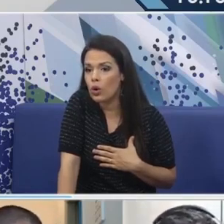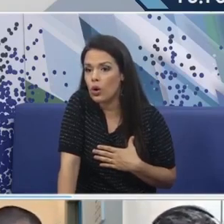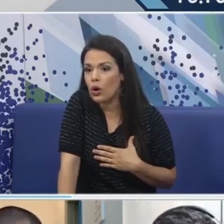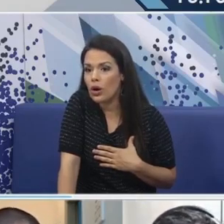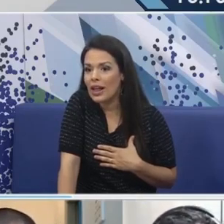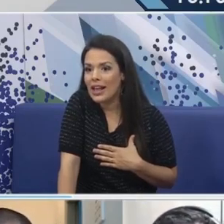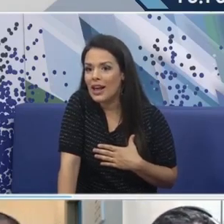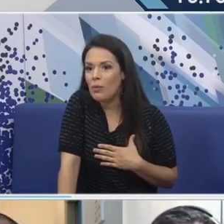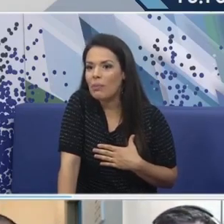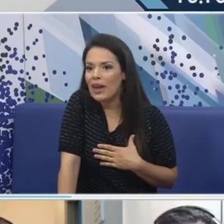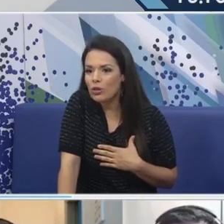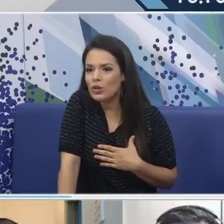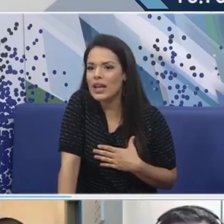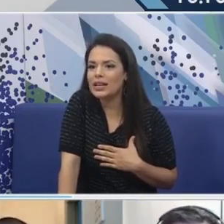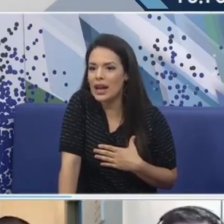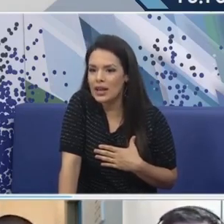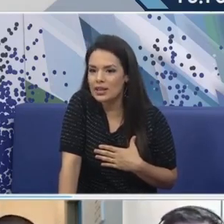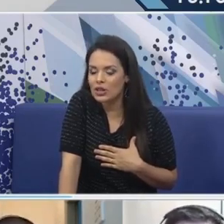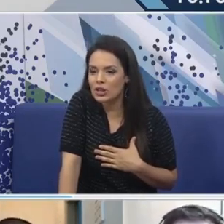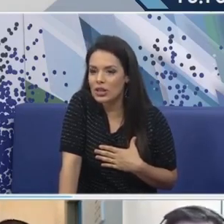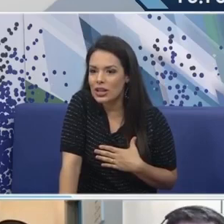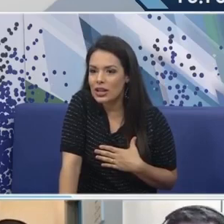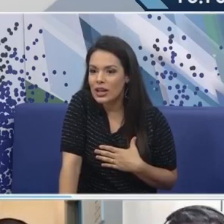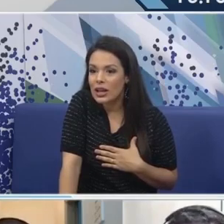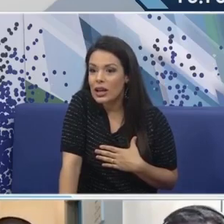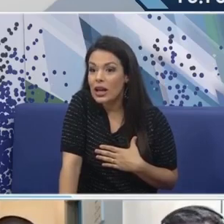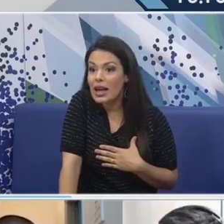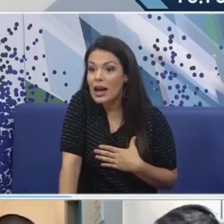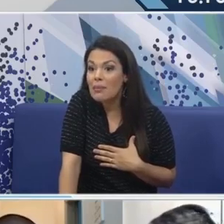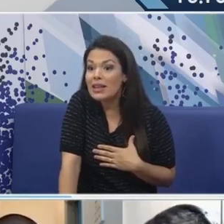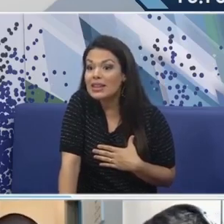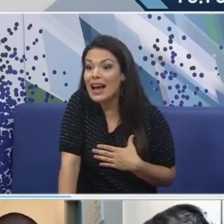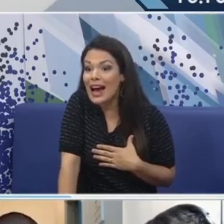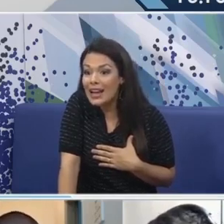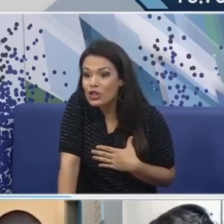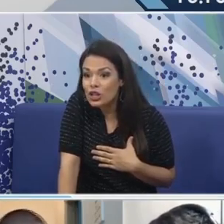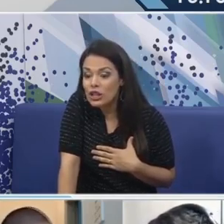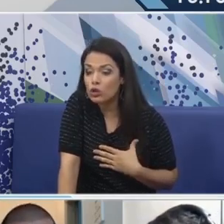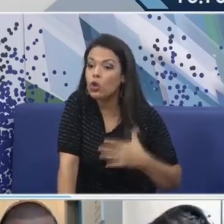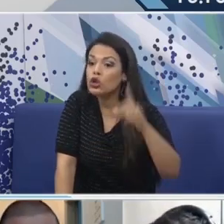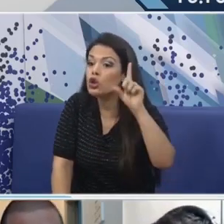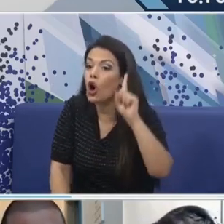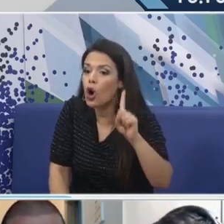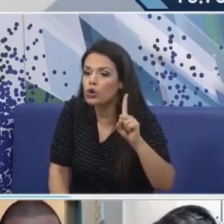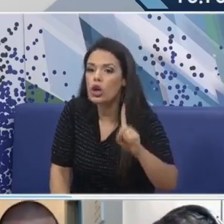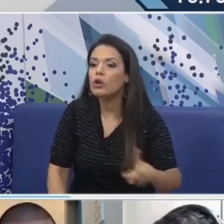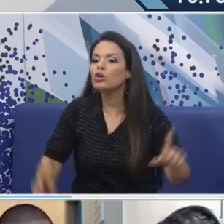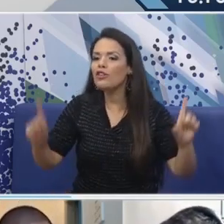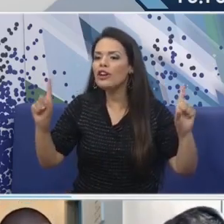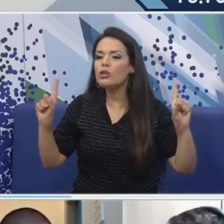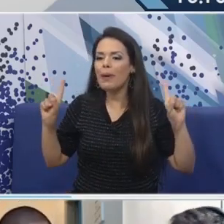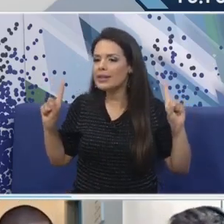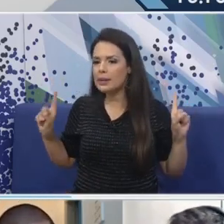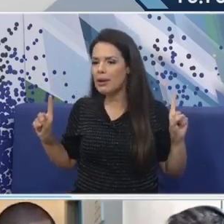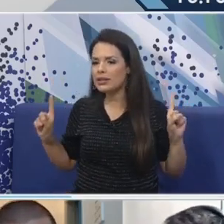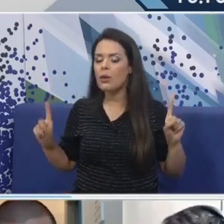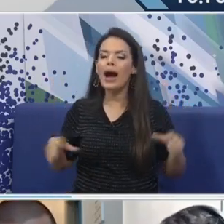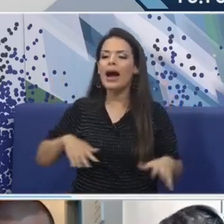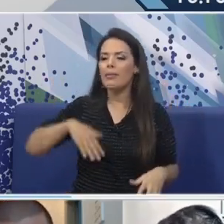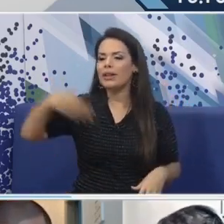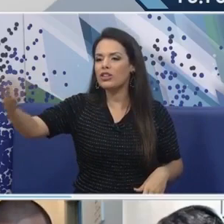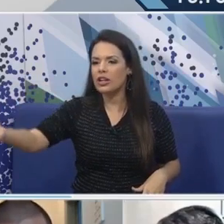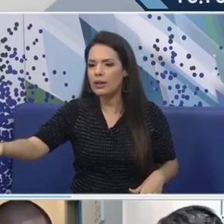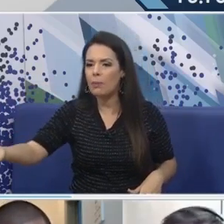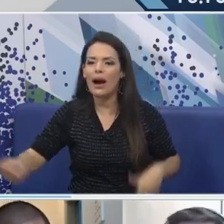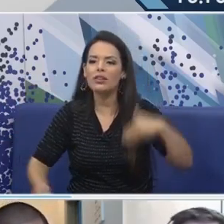Cara, é inacreditável. Pedro Certezas... É uma dependência muito bizarra. É a metade dos gols. Não tô falando de participação.